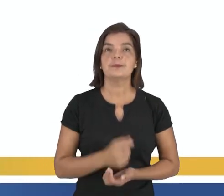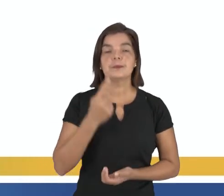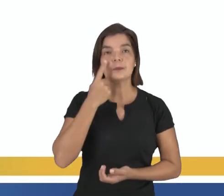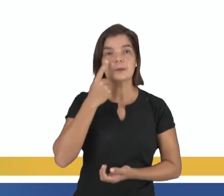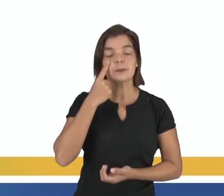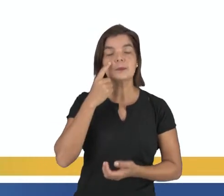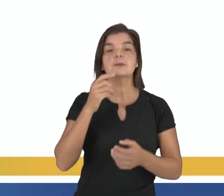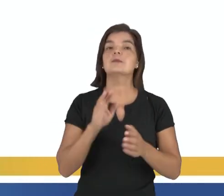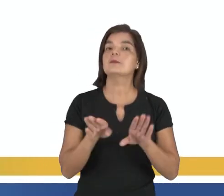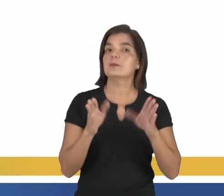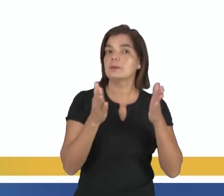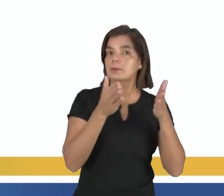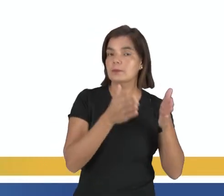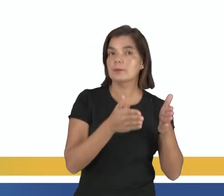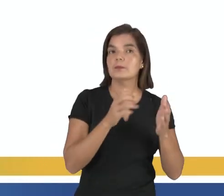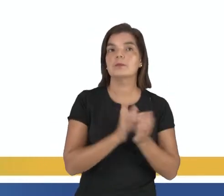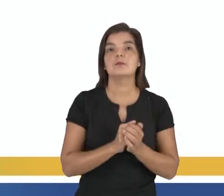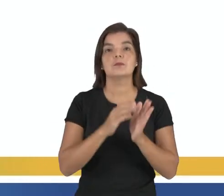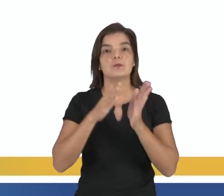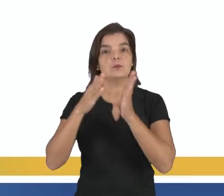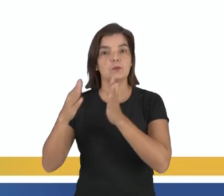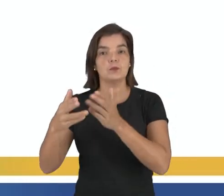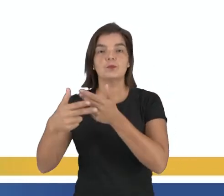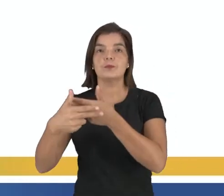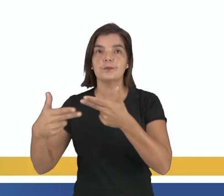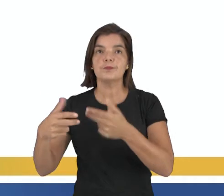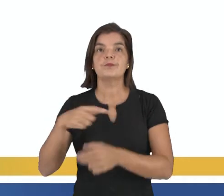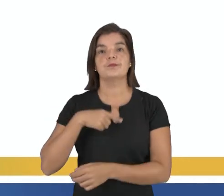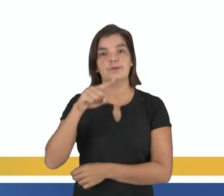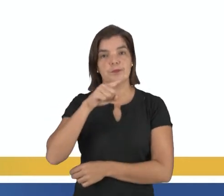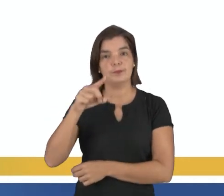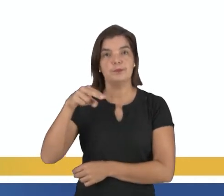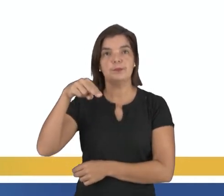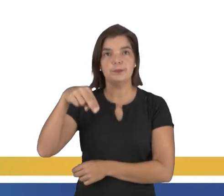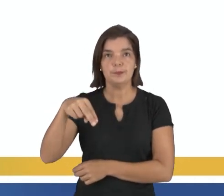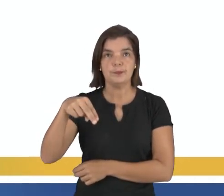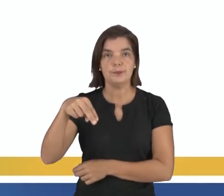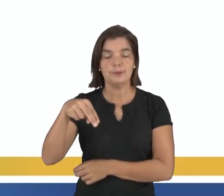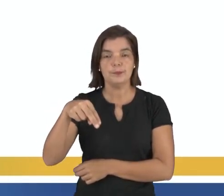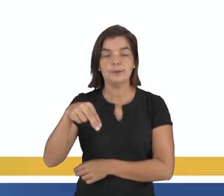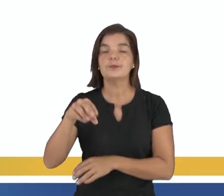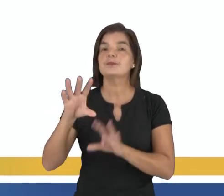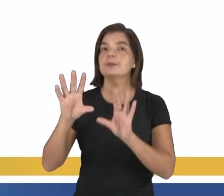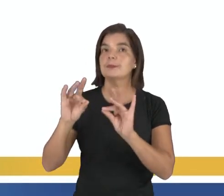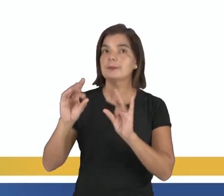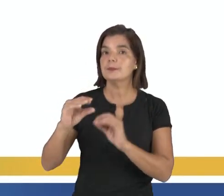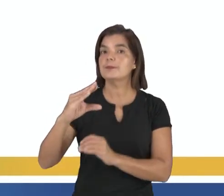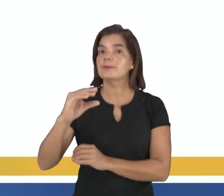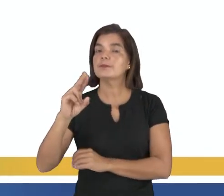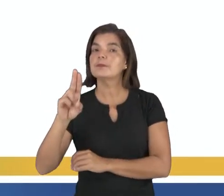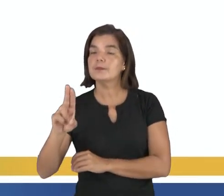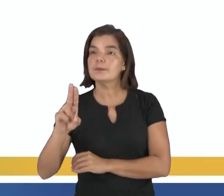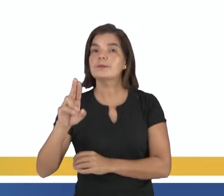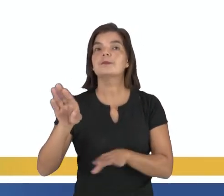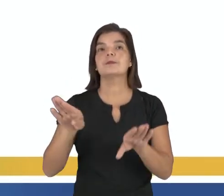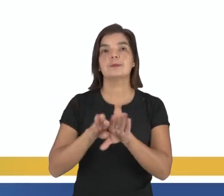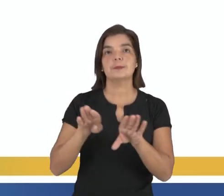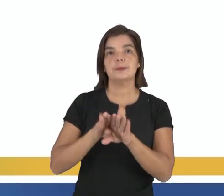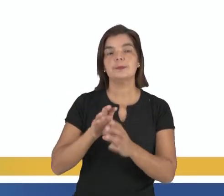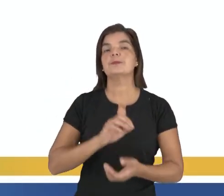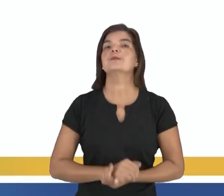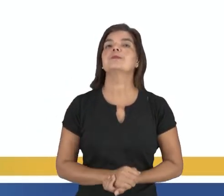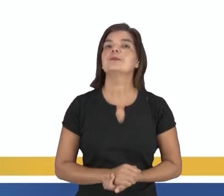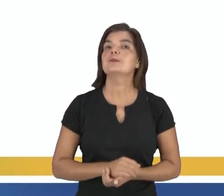dos reagentes. Aqui no lado dos produtos, nós temos o zinco em meio aquoso e o cobre no